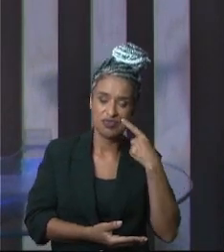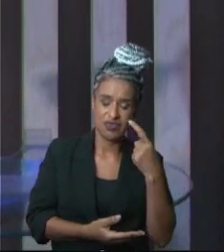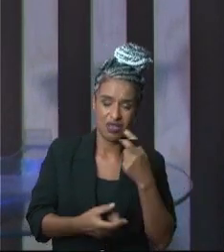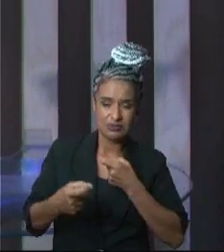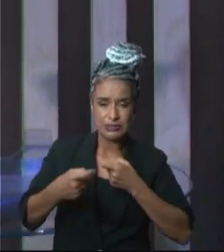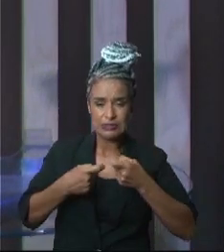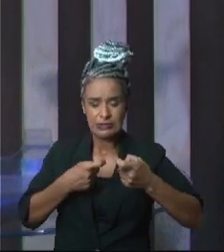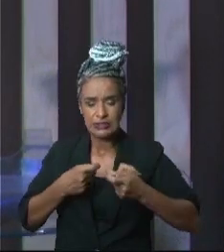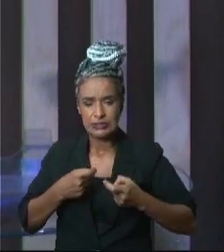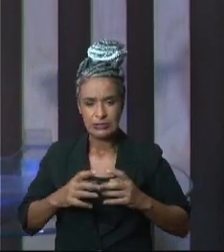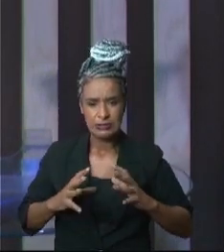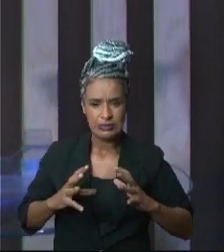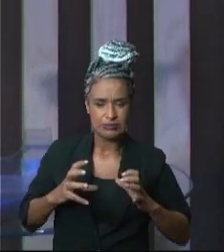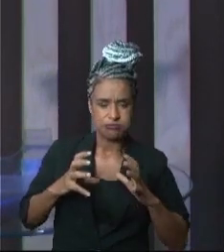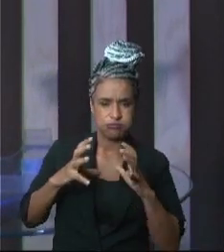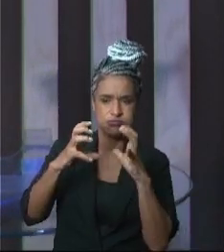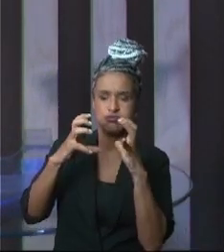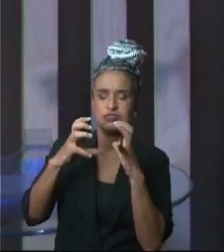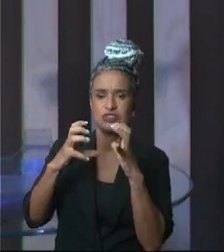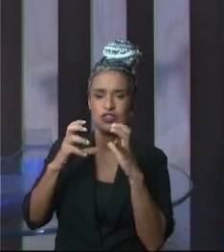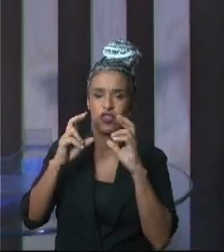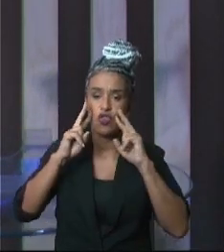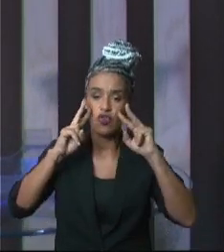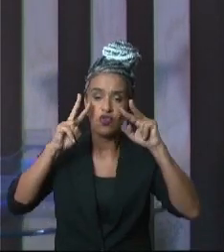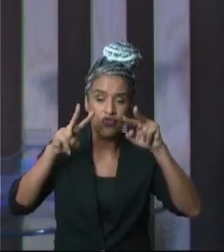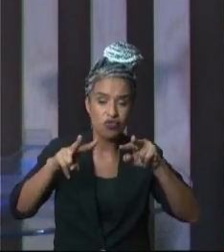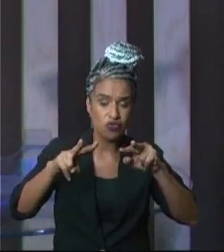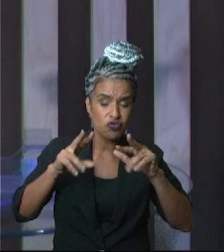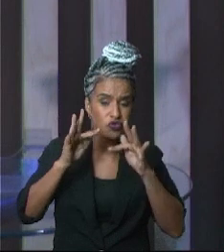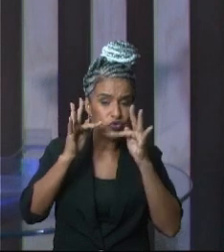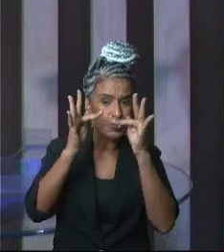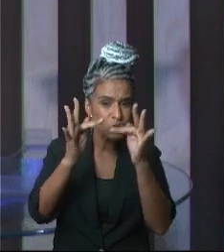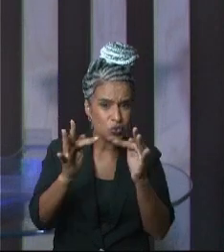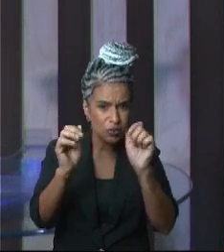de tensões e nenhuma perspectiva para a paz.